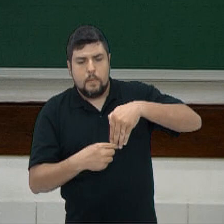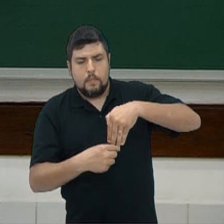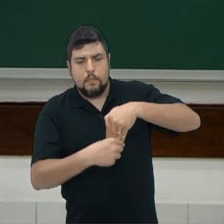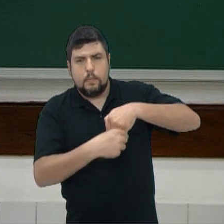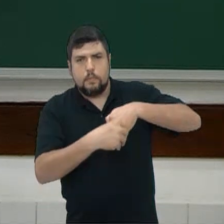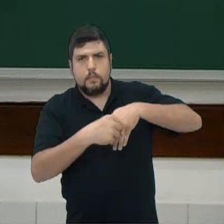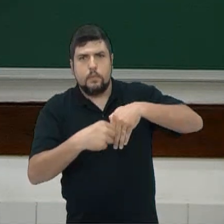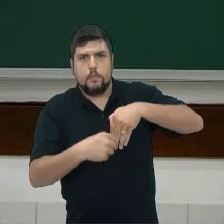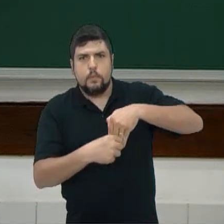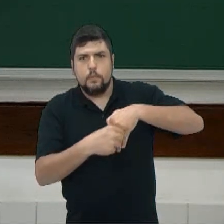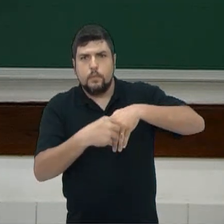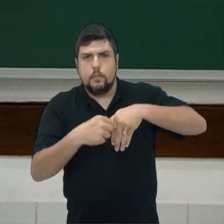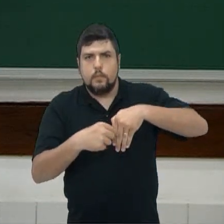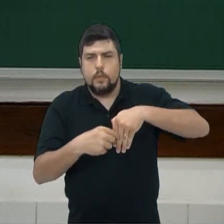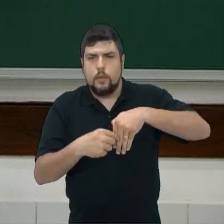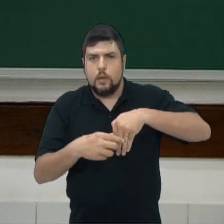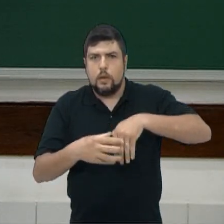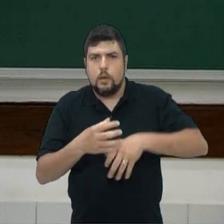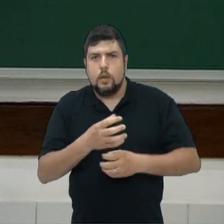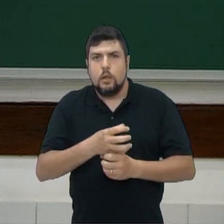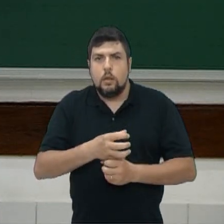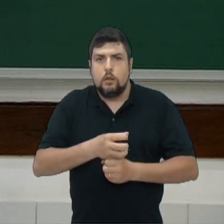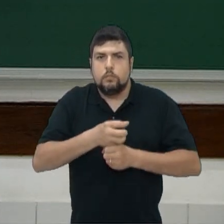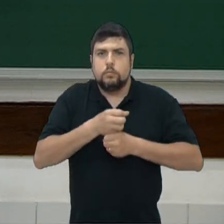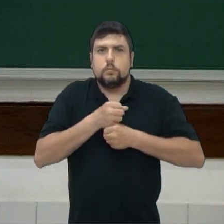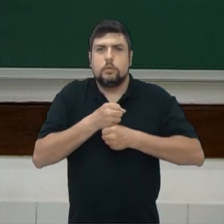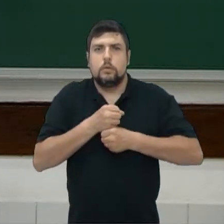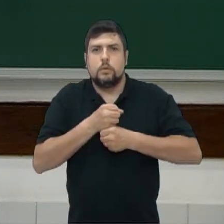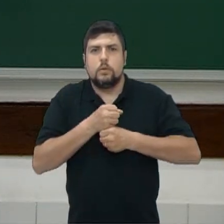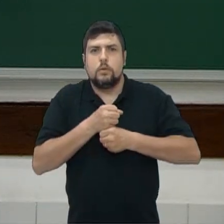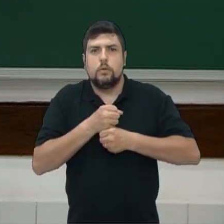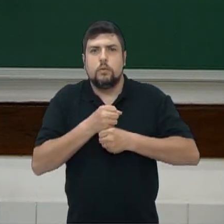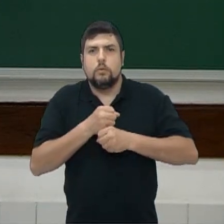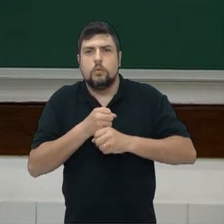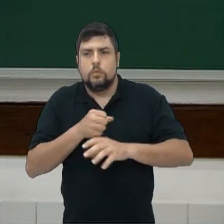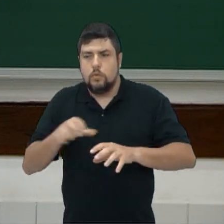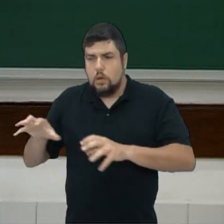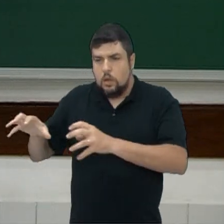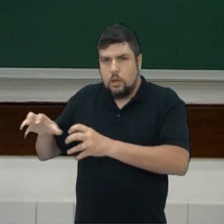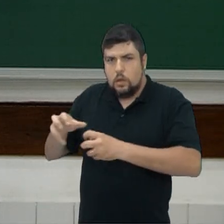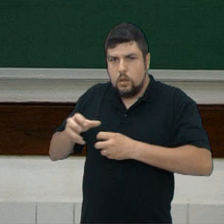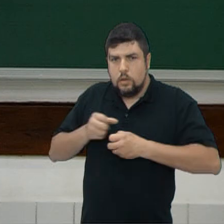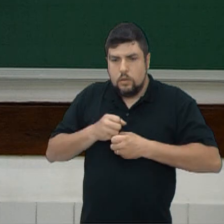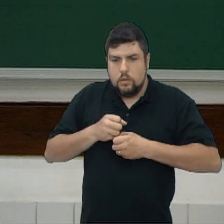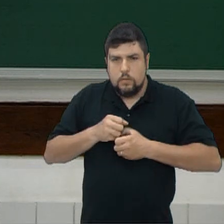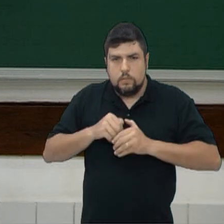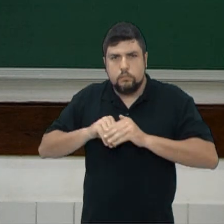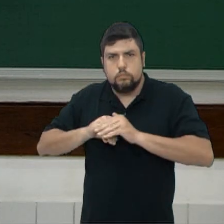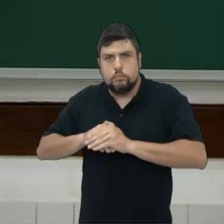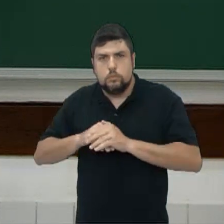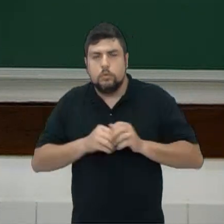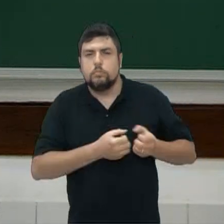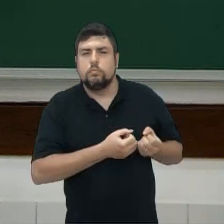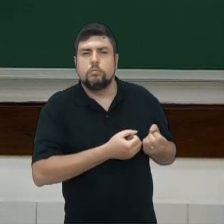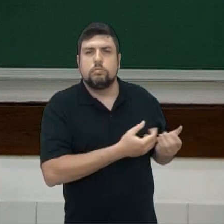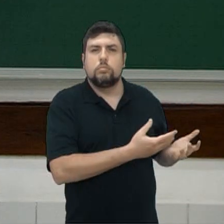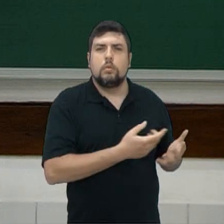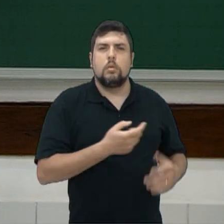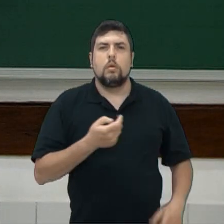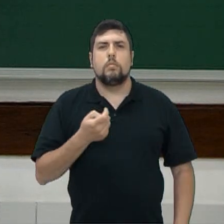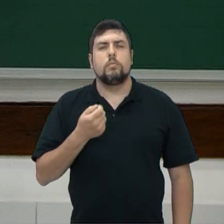corrente elétrica. Isso pode ser intencionalmente, como é o caso desses que eu mencionei para vocês, né? E no caso